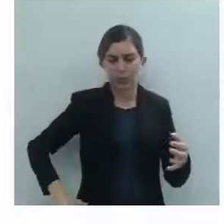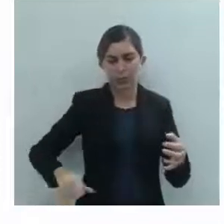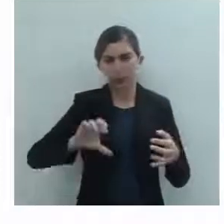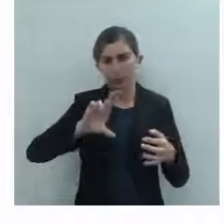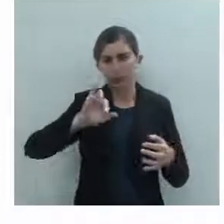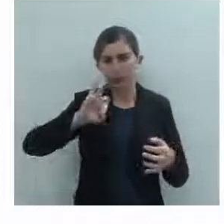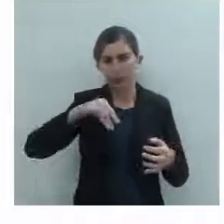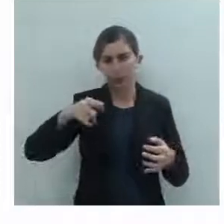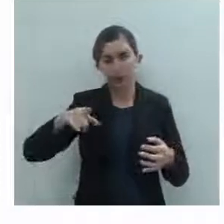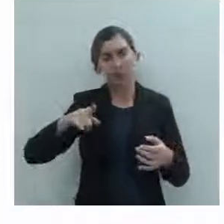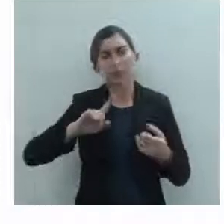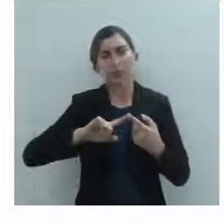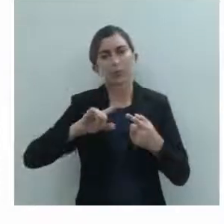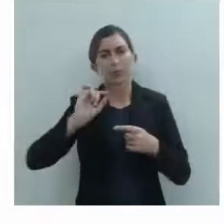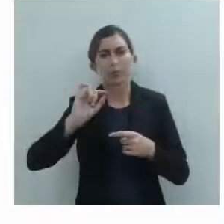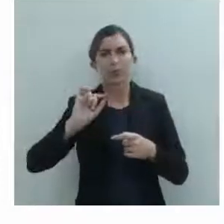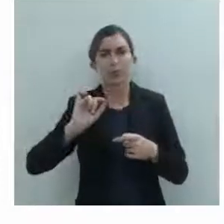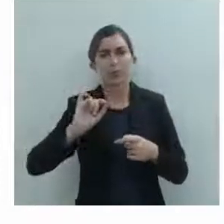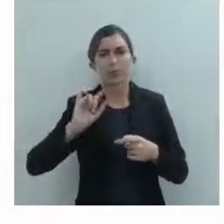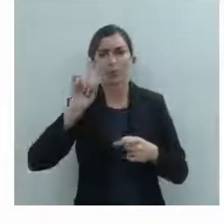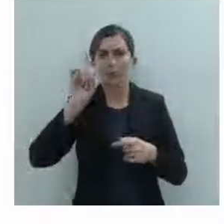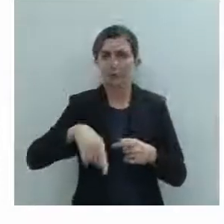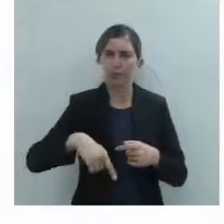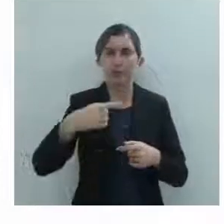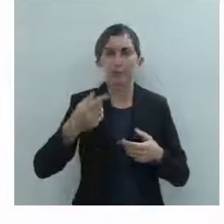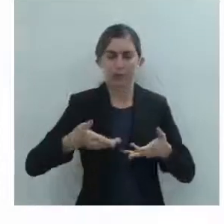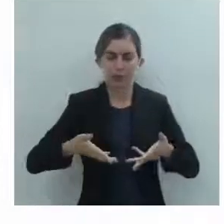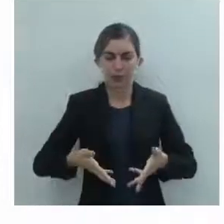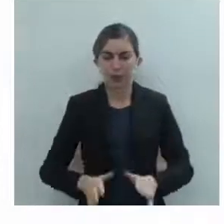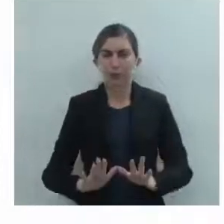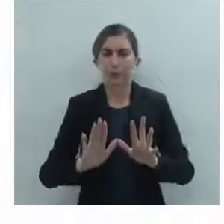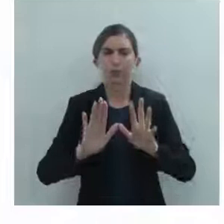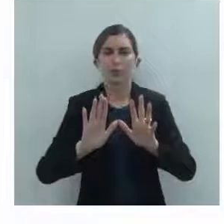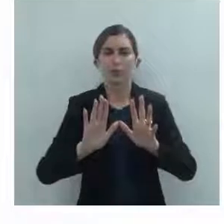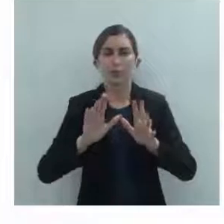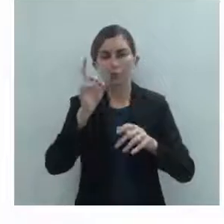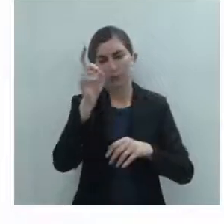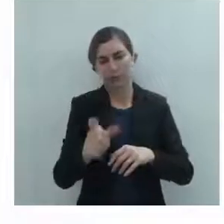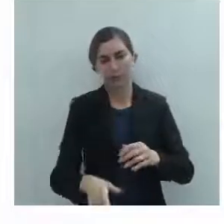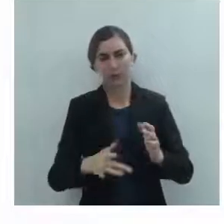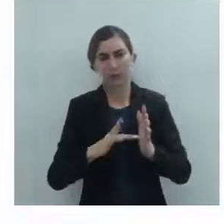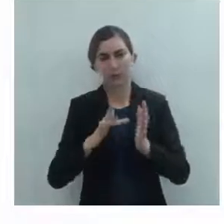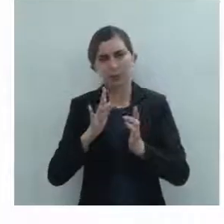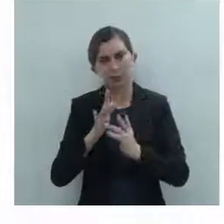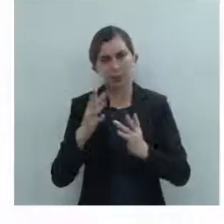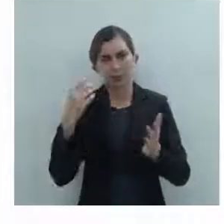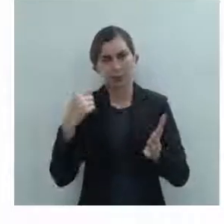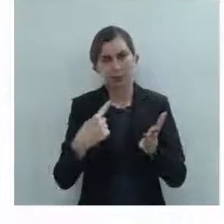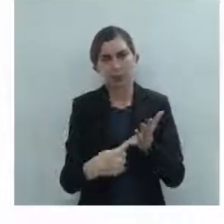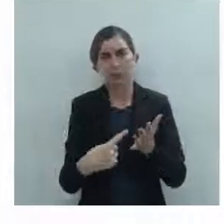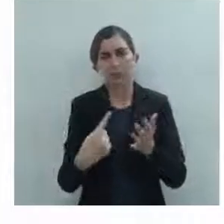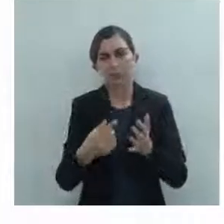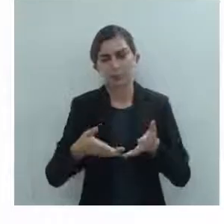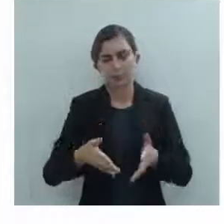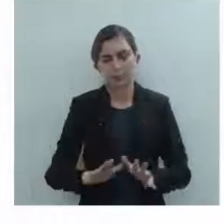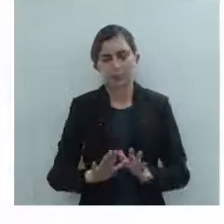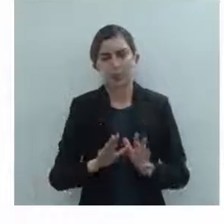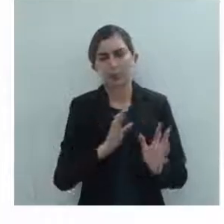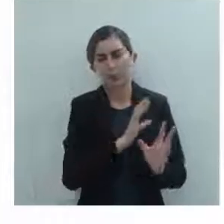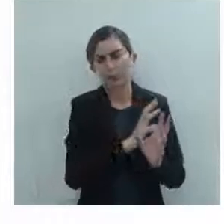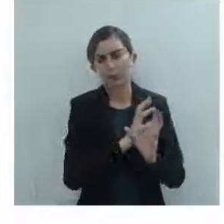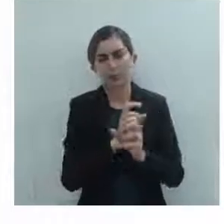ou gregoriano seria é o nascimento da figura de Jesus Cristo ao nascer